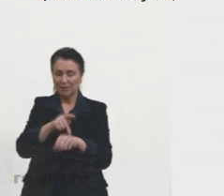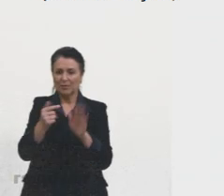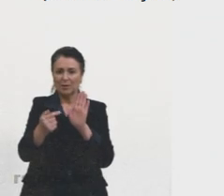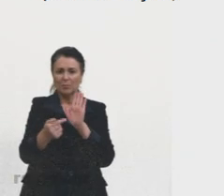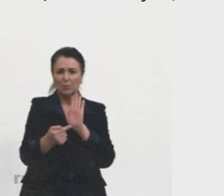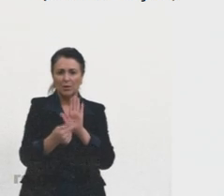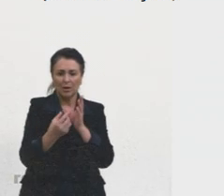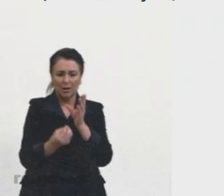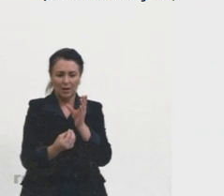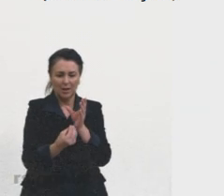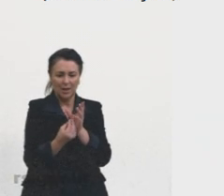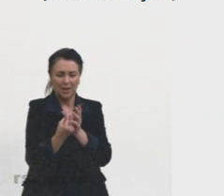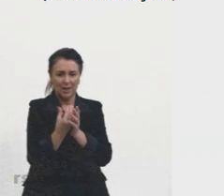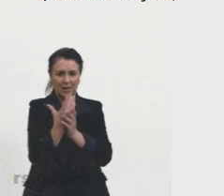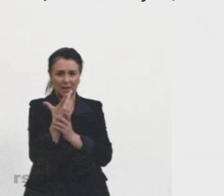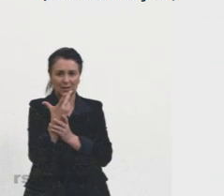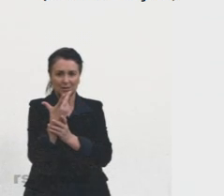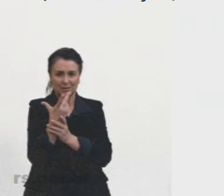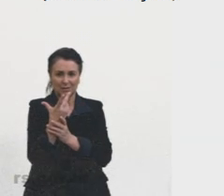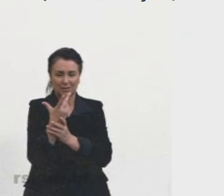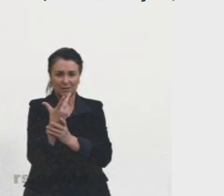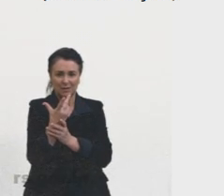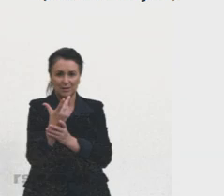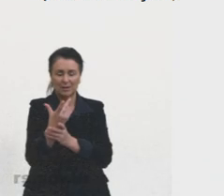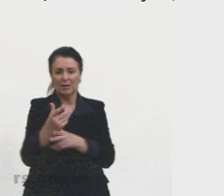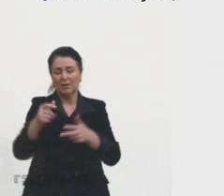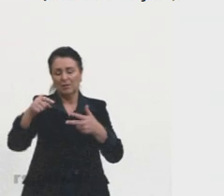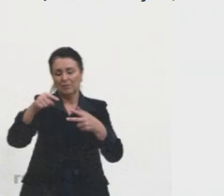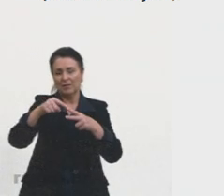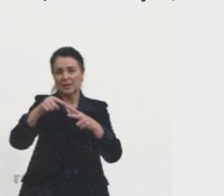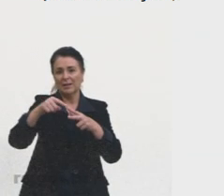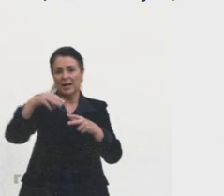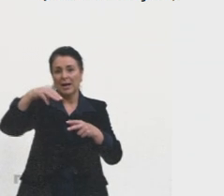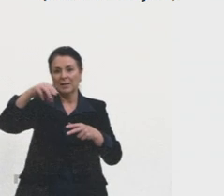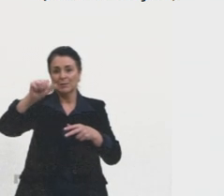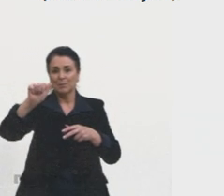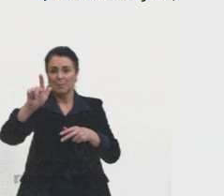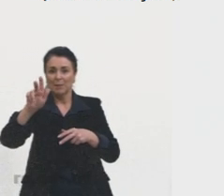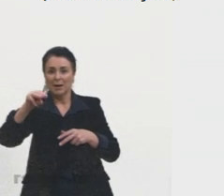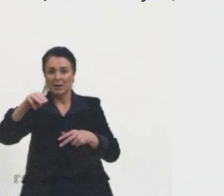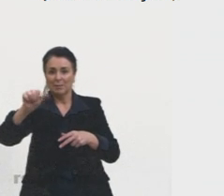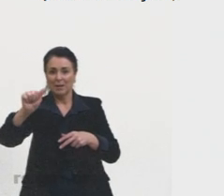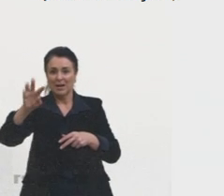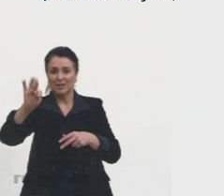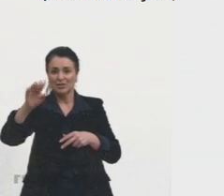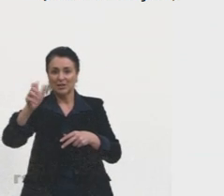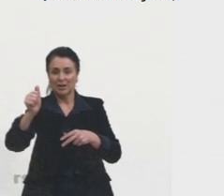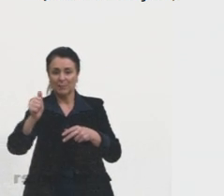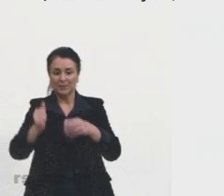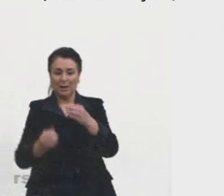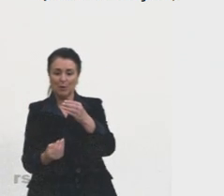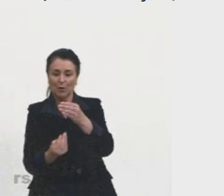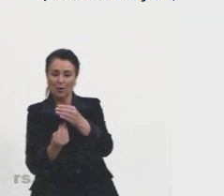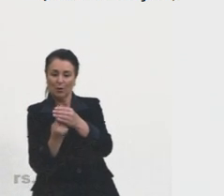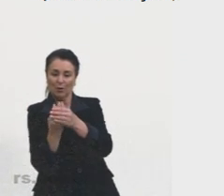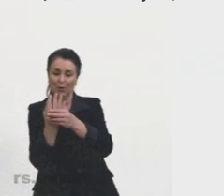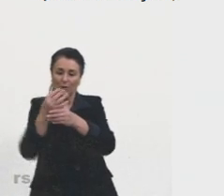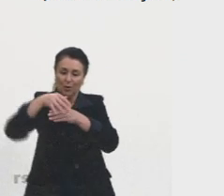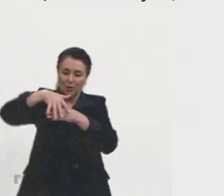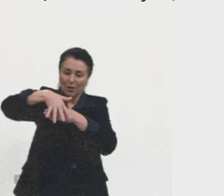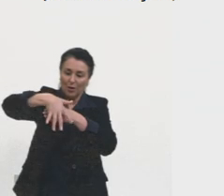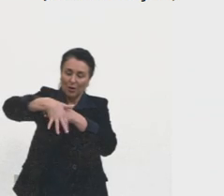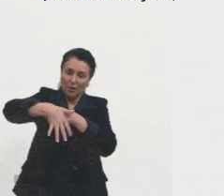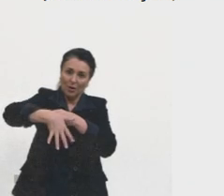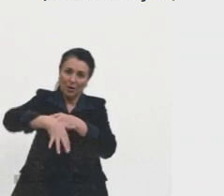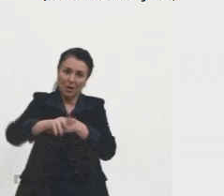delas que vão dizer vão dizer magmáticas ou ígneas então são formados a partir dos resfriamentos então do magma